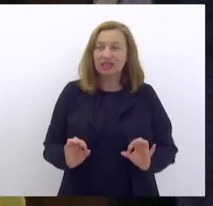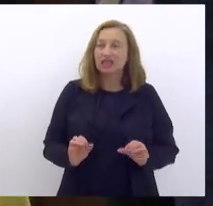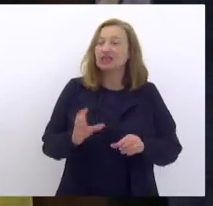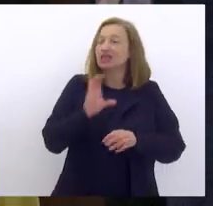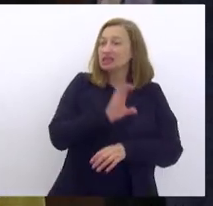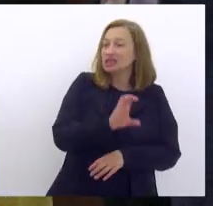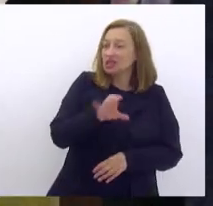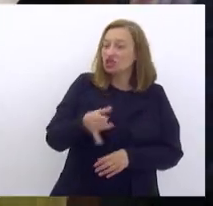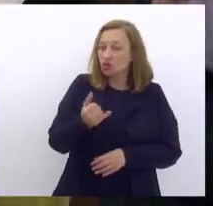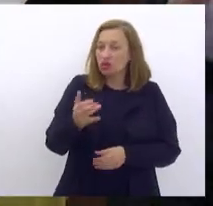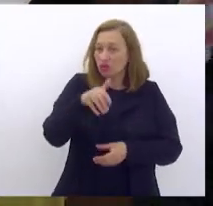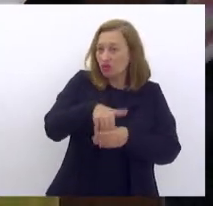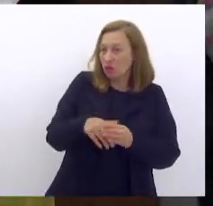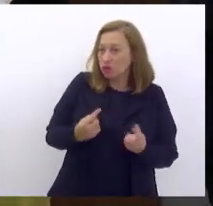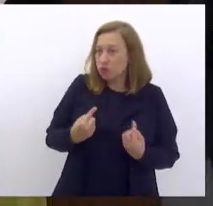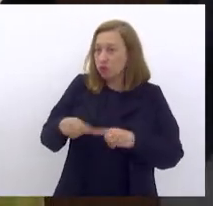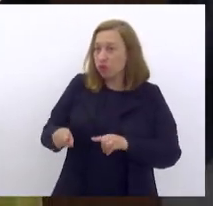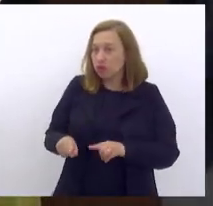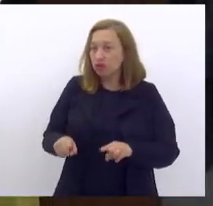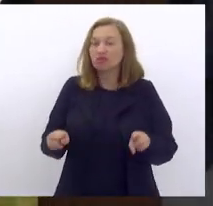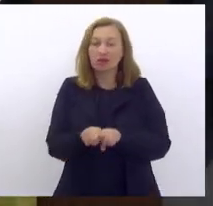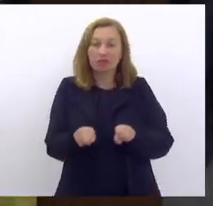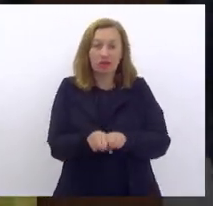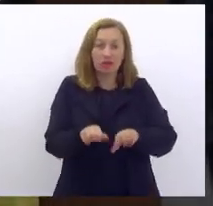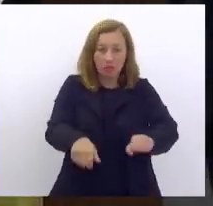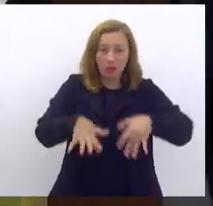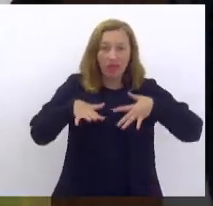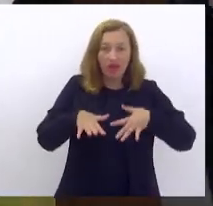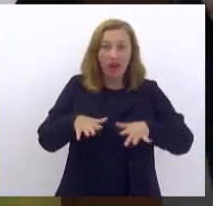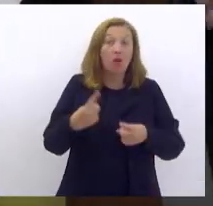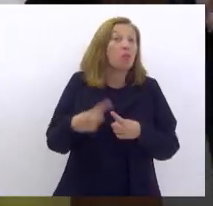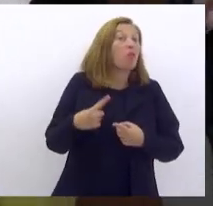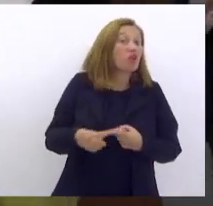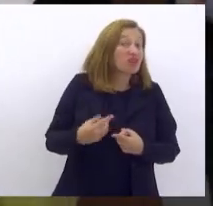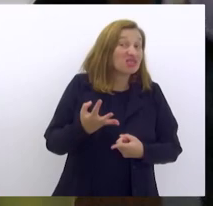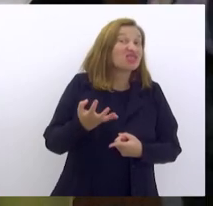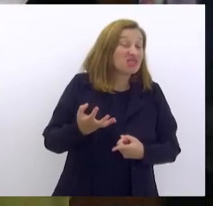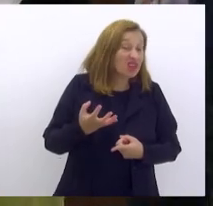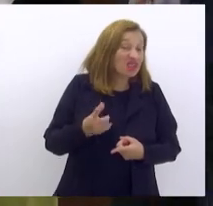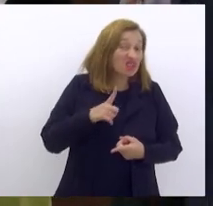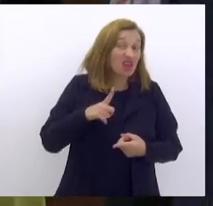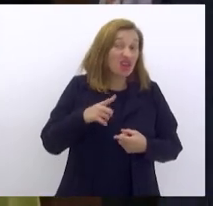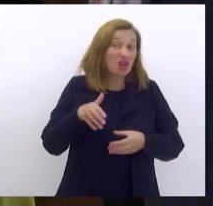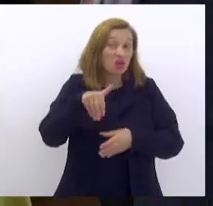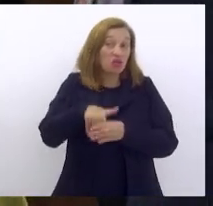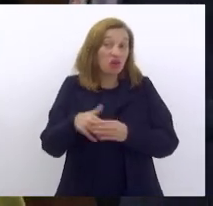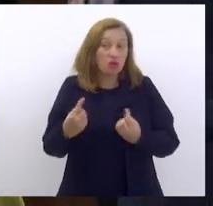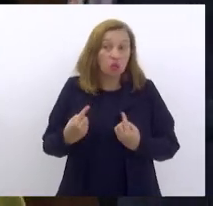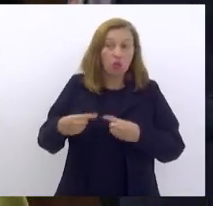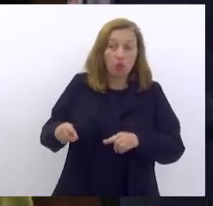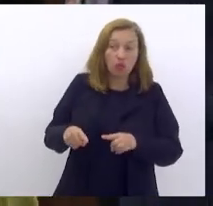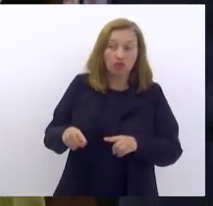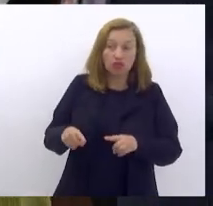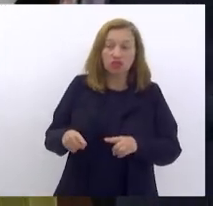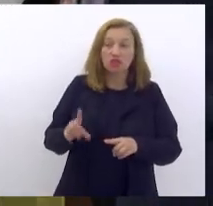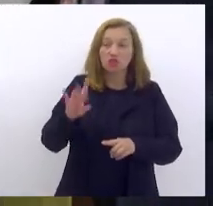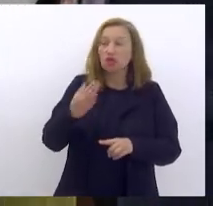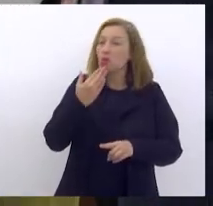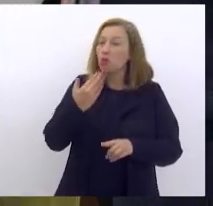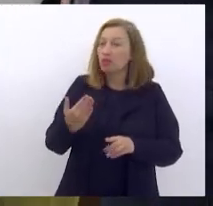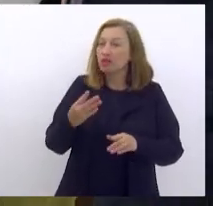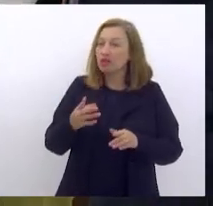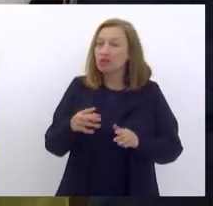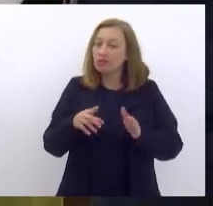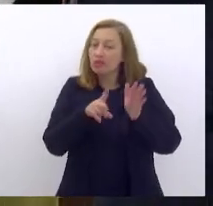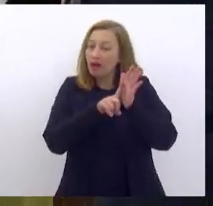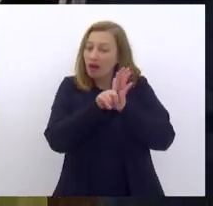CCJ, nem tampouco no plenário. Porque se quisesse ter divergência, bastava um pedir verificação